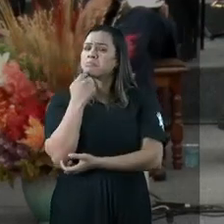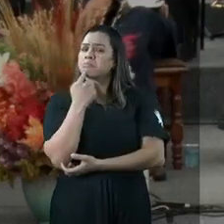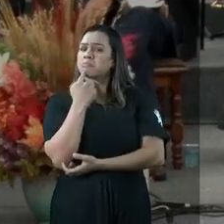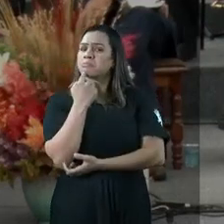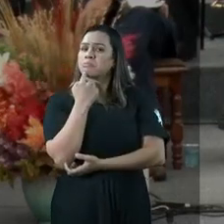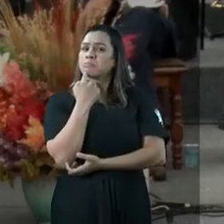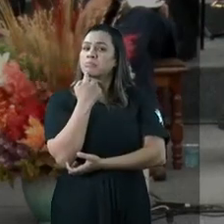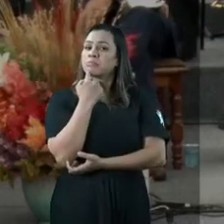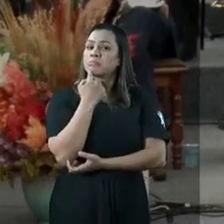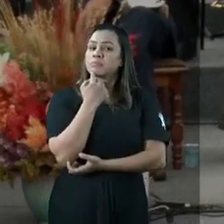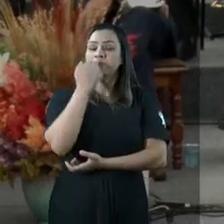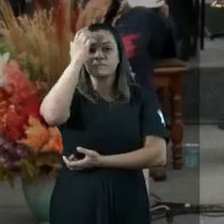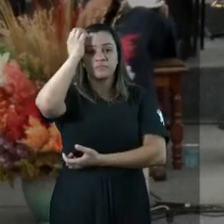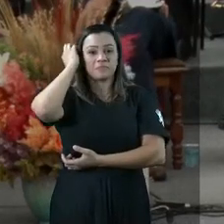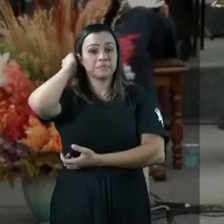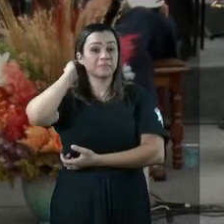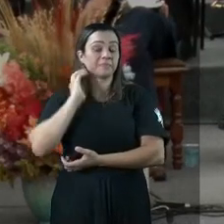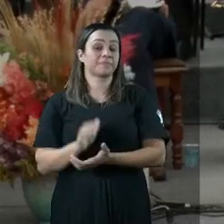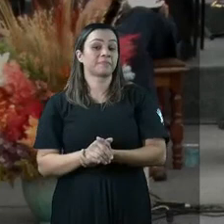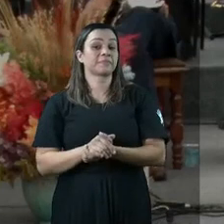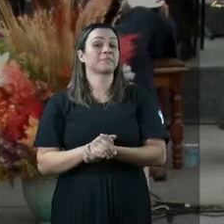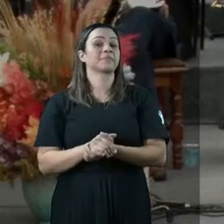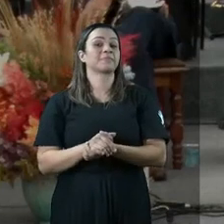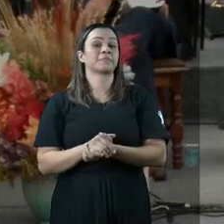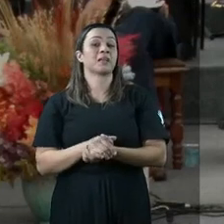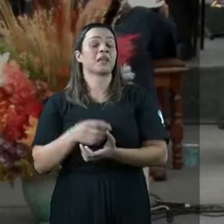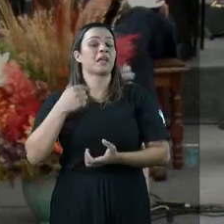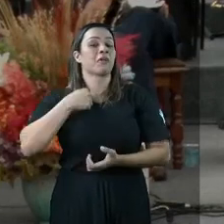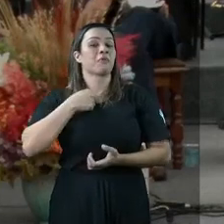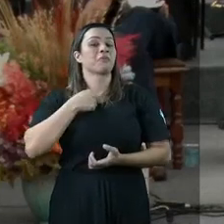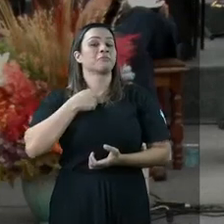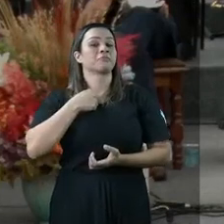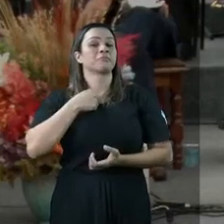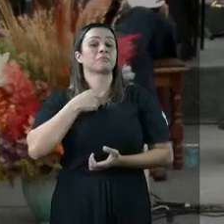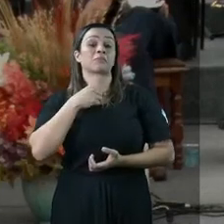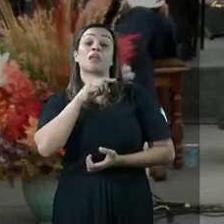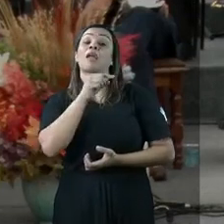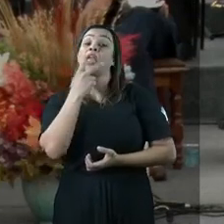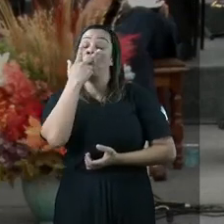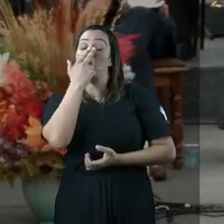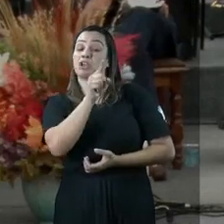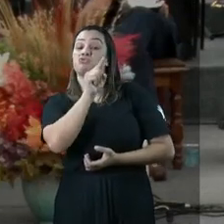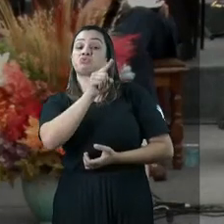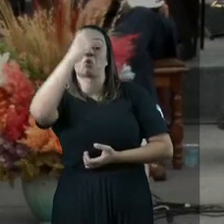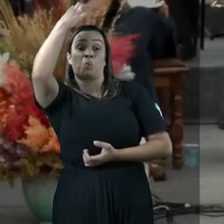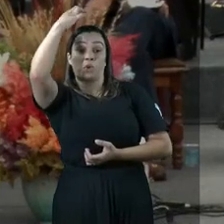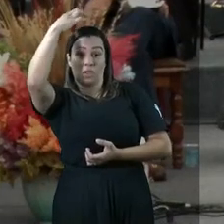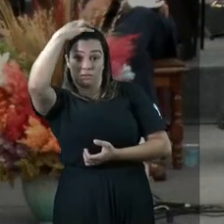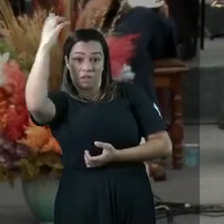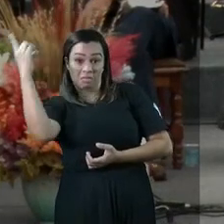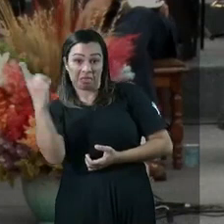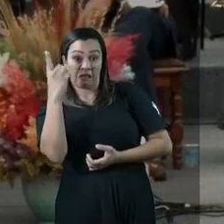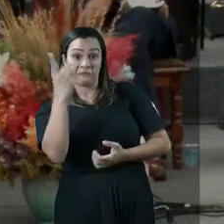dessa incursão que traz a arca de volta, eu já estaria contemplando de longe o brilho da coroa. Eu já